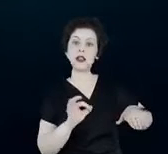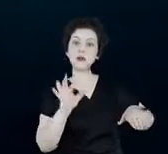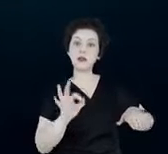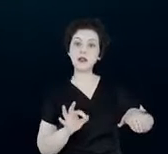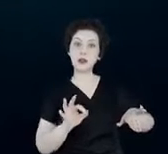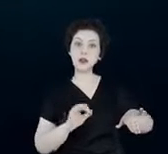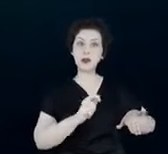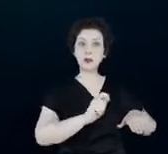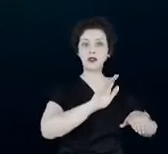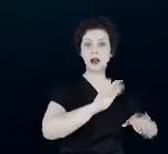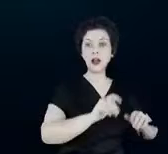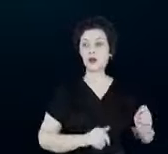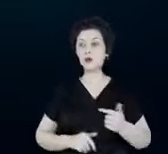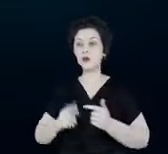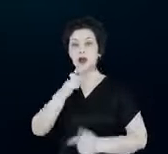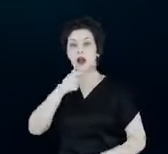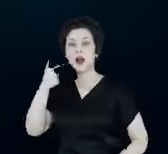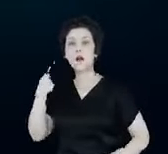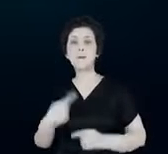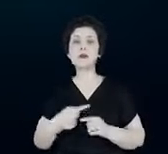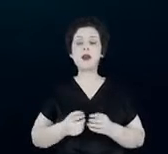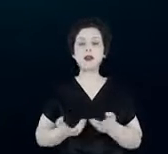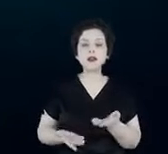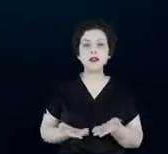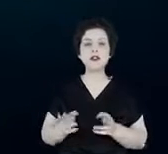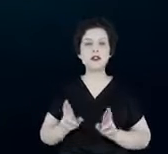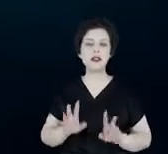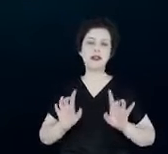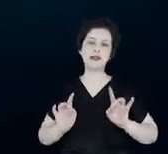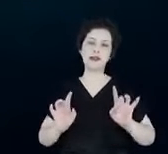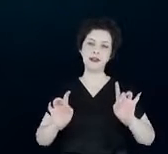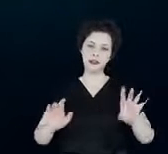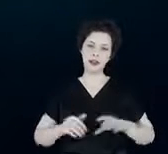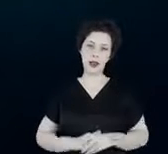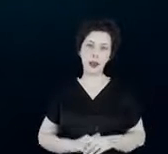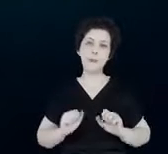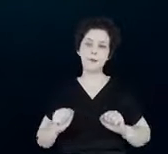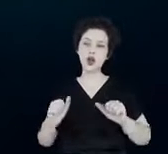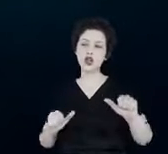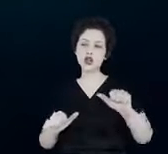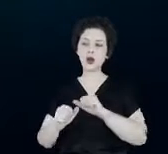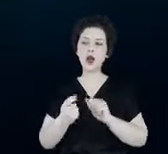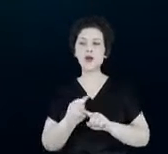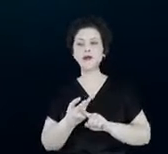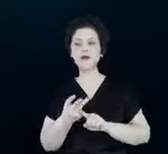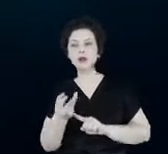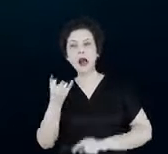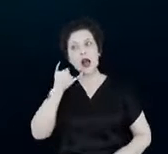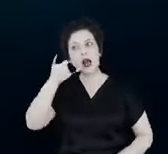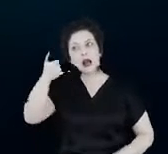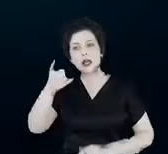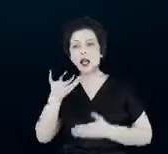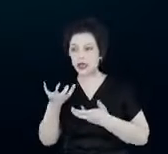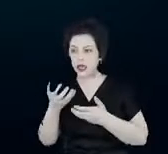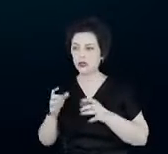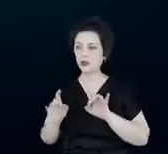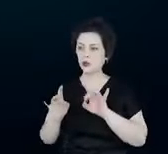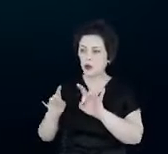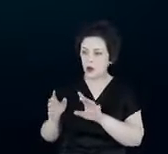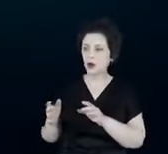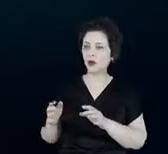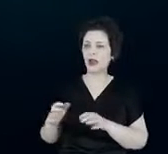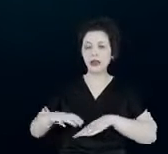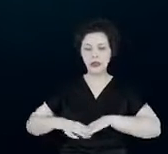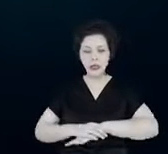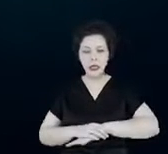a matriz dela que a Amazon por quê que o serviço é diferenciado na ele pode trocar quantas vezes quiser quando você liga lá você fala com o especialista de